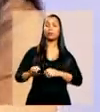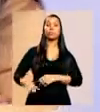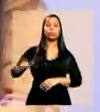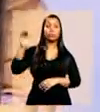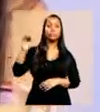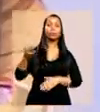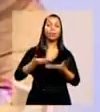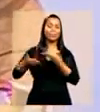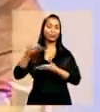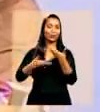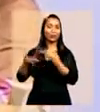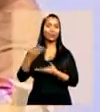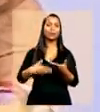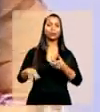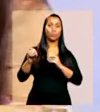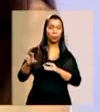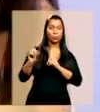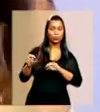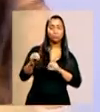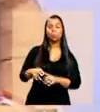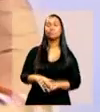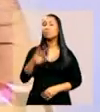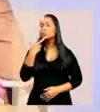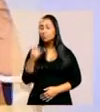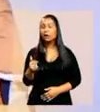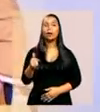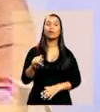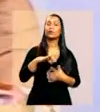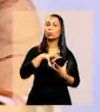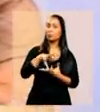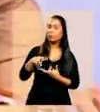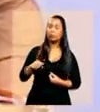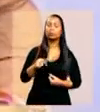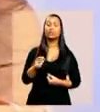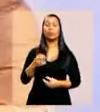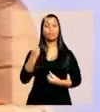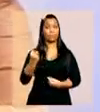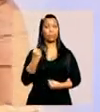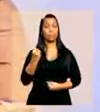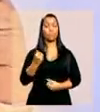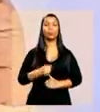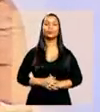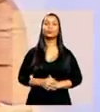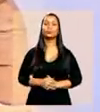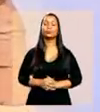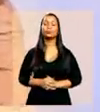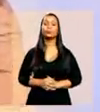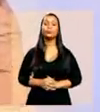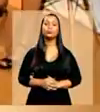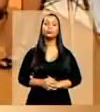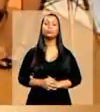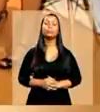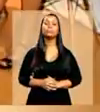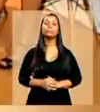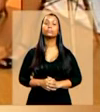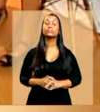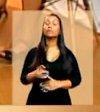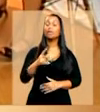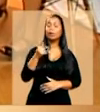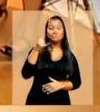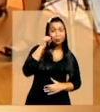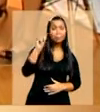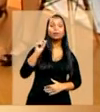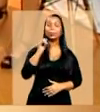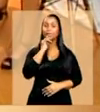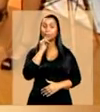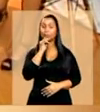infantil é forte. Essa relação com os educadores, com pais e comunidade, ela é bem forte na educação educação infantil. Isso evita, desculpa, Matheus,